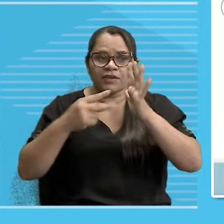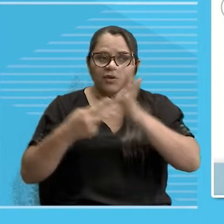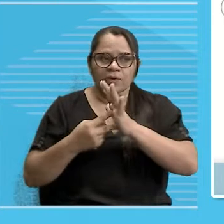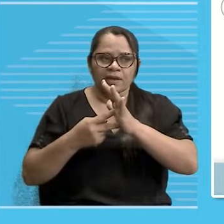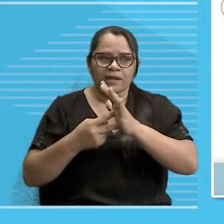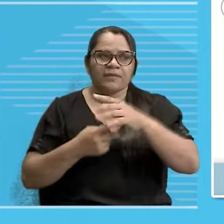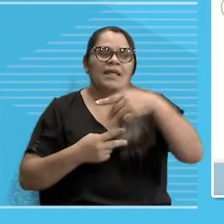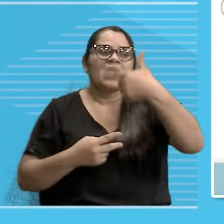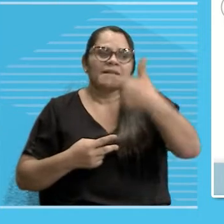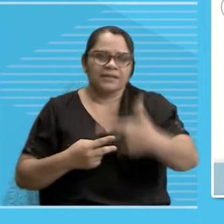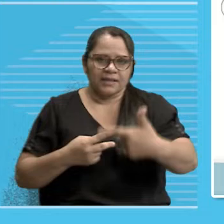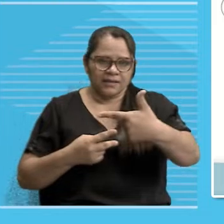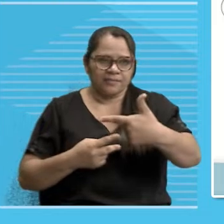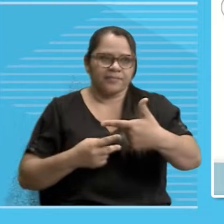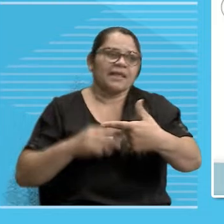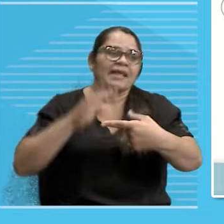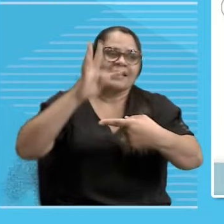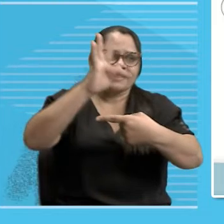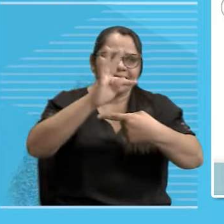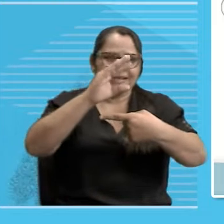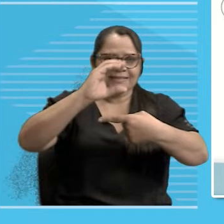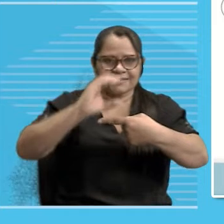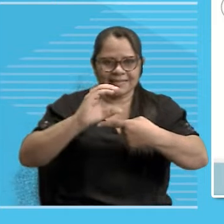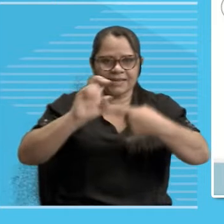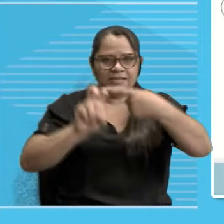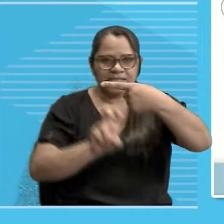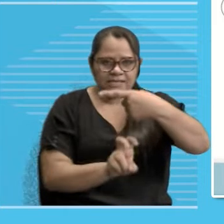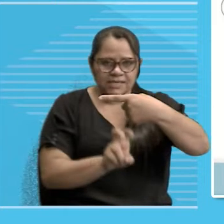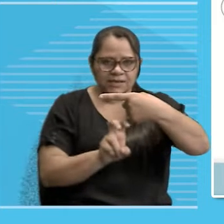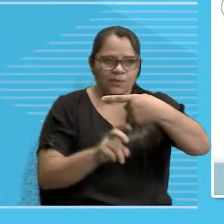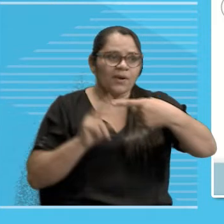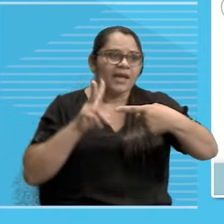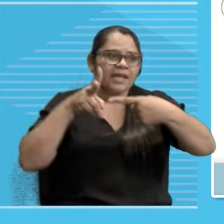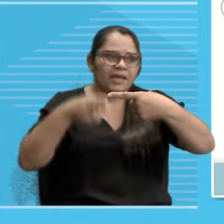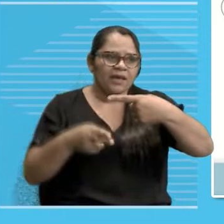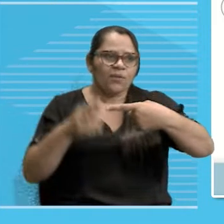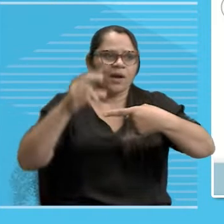será igual à variação da temperatura em Fahrenheit